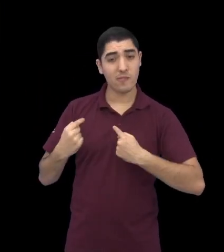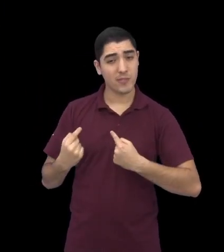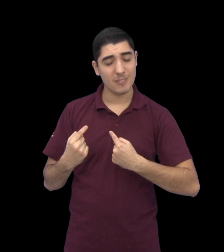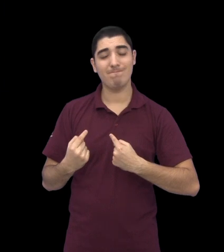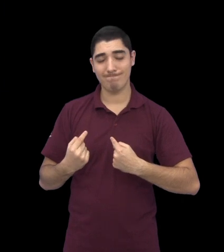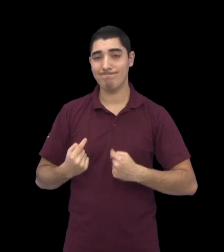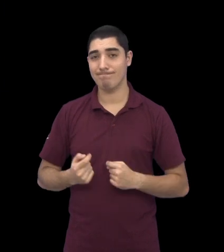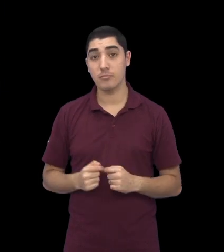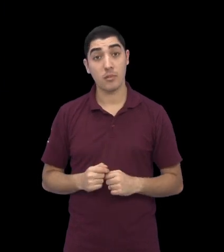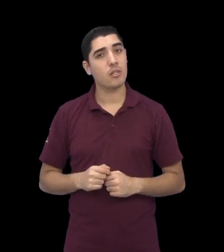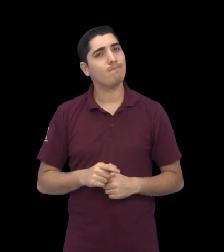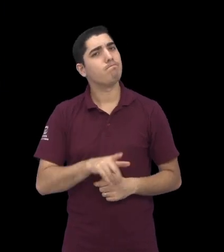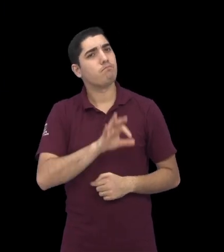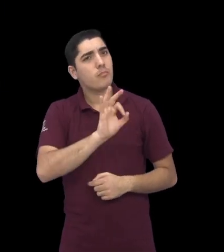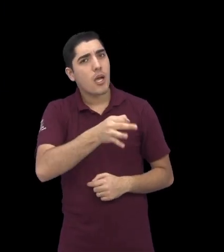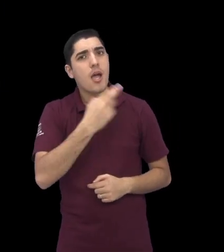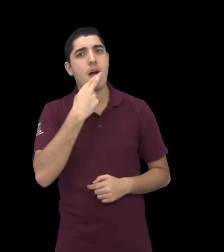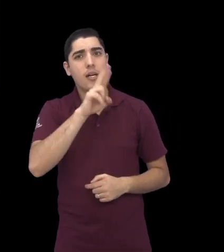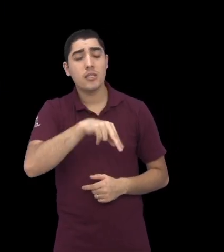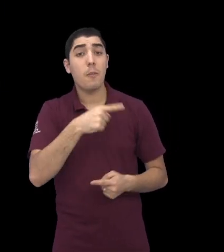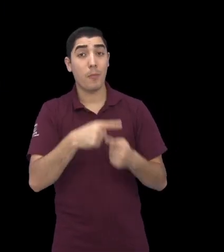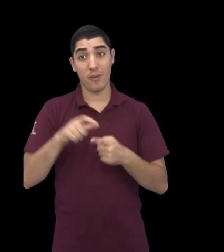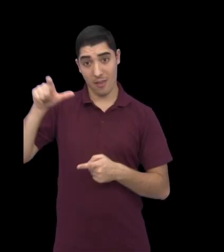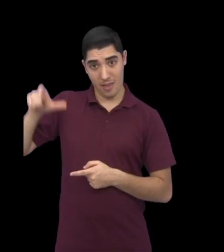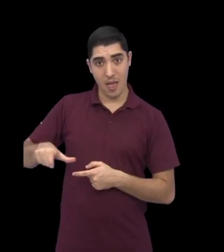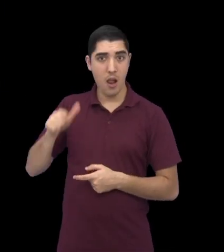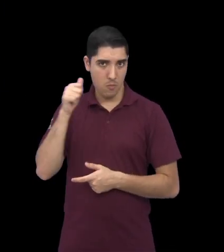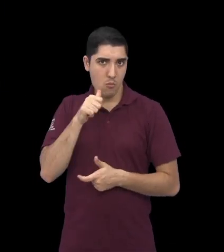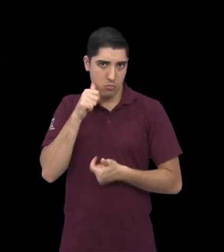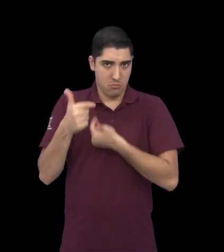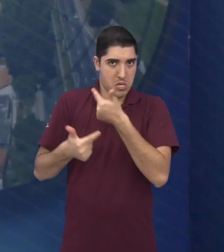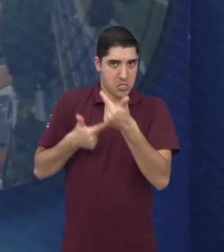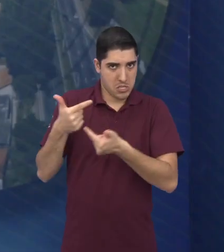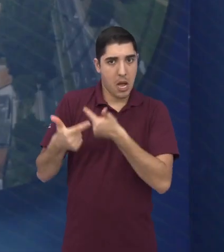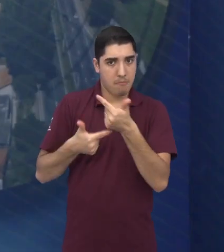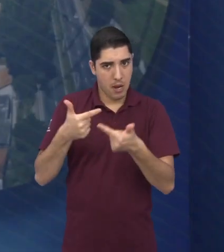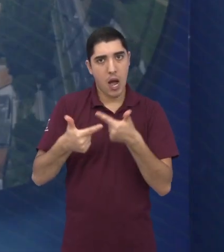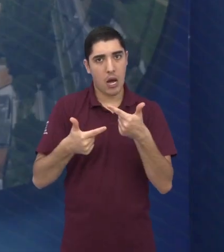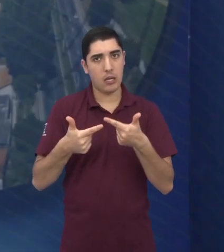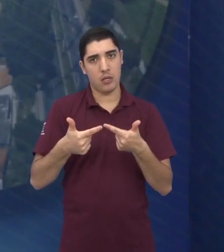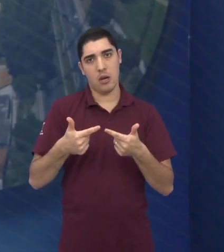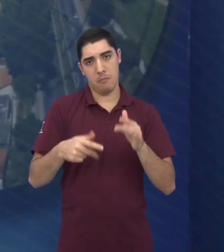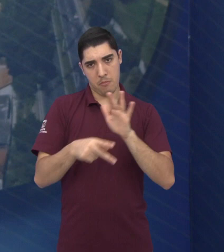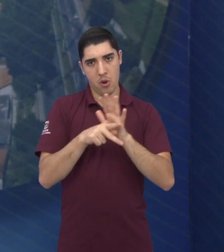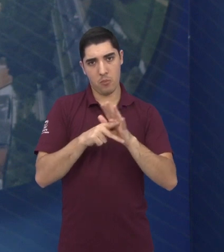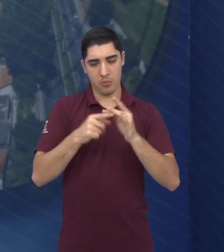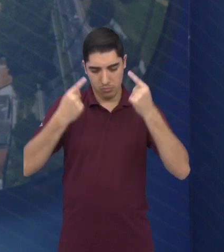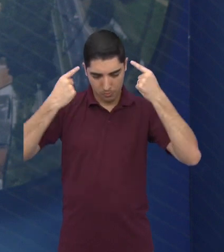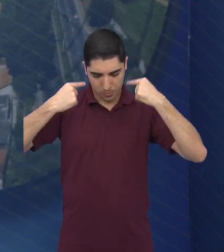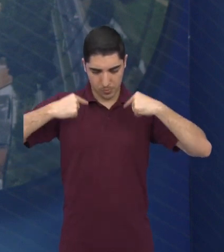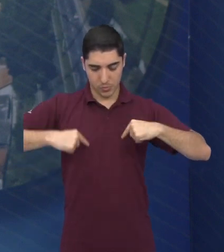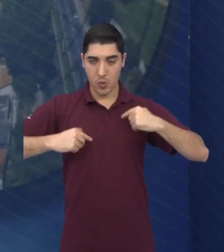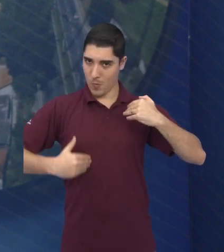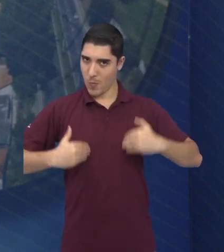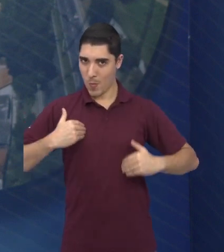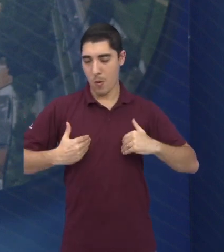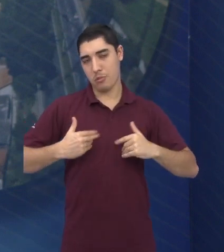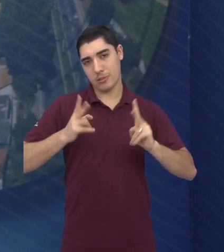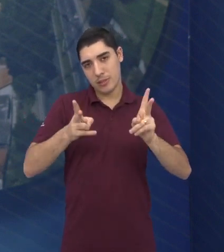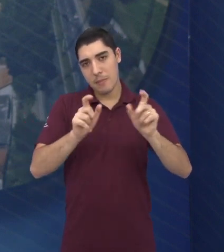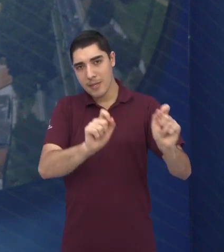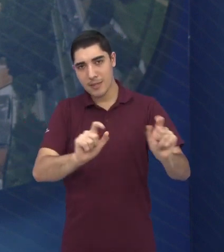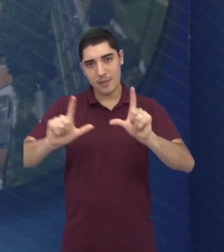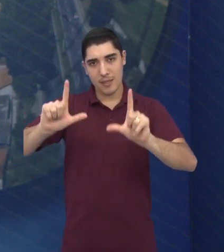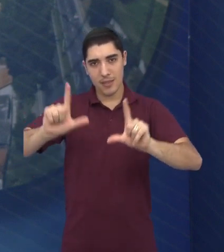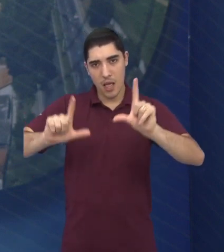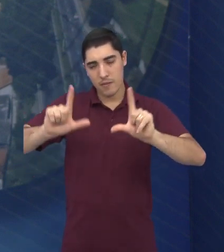é bem isso mesmo, né? Ela, que é uma pessoa que trabalha exclusivamente com a imagem, né, a gente vê isso